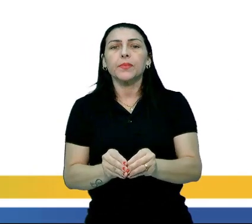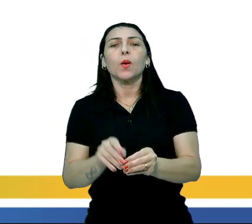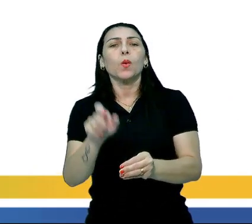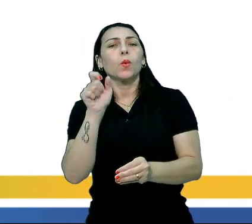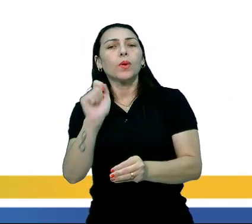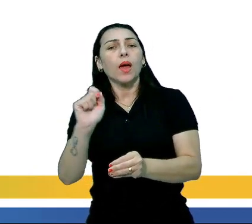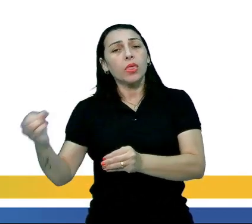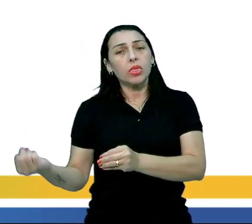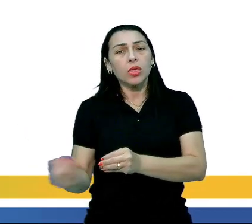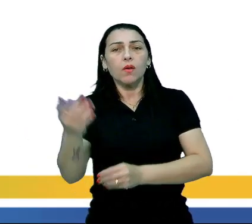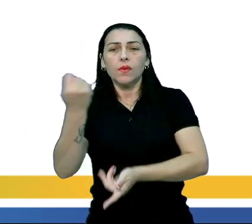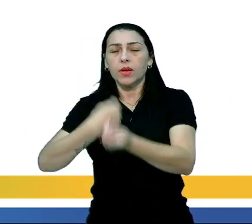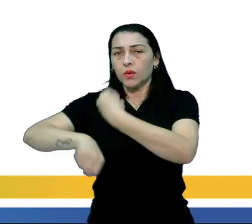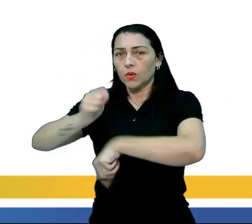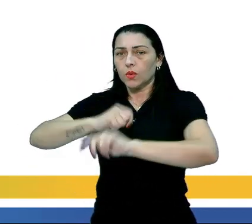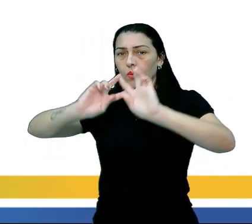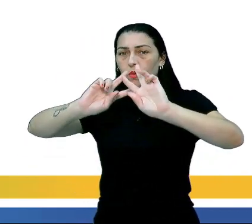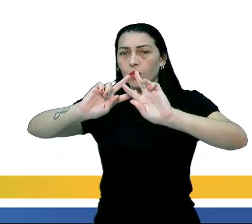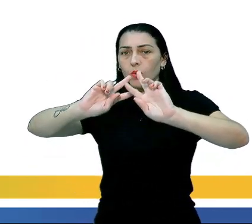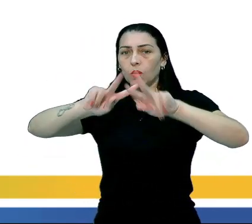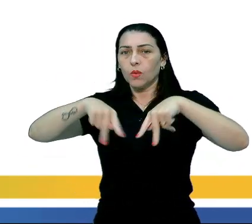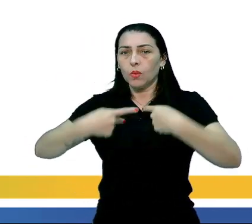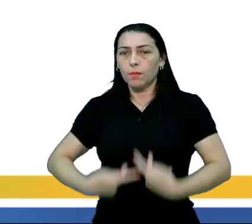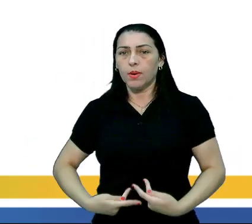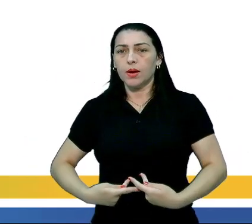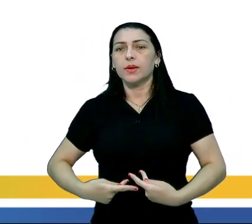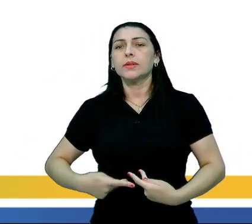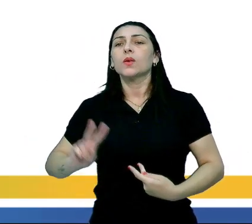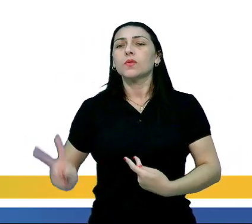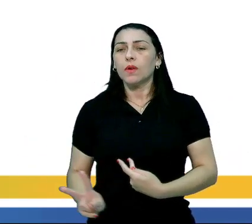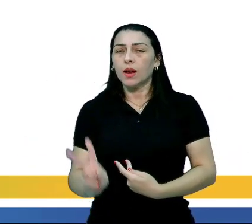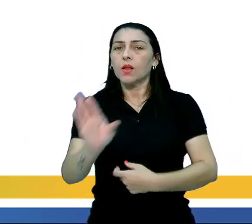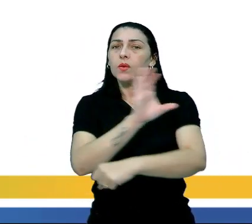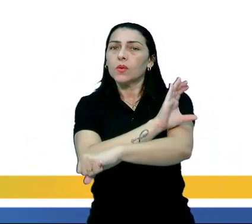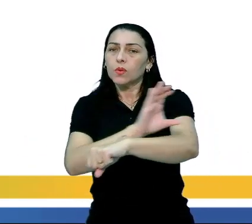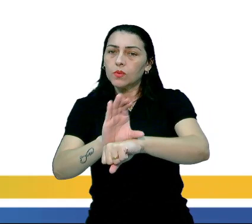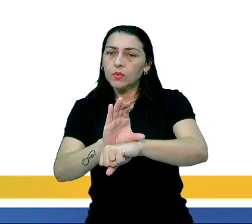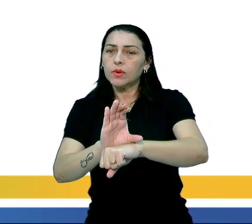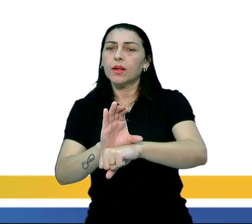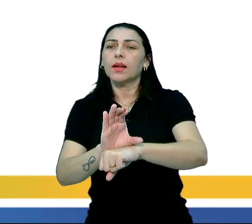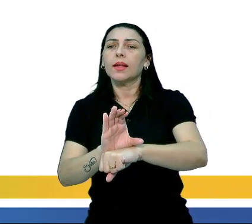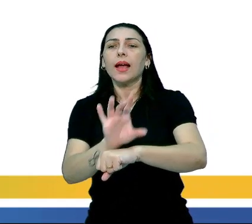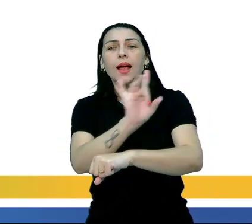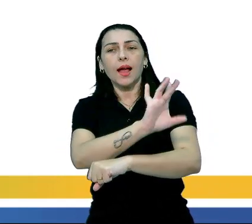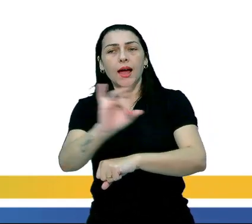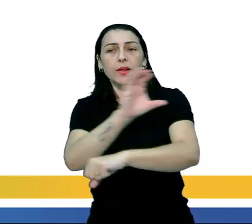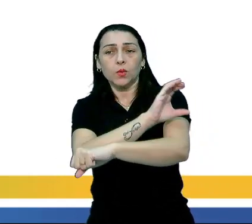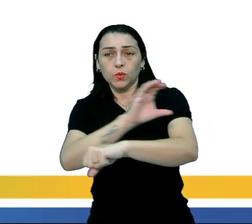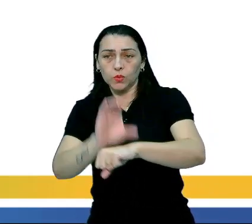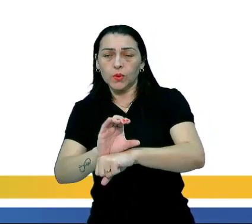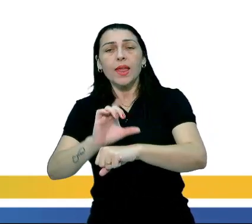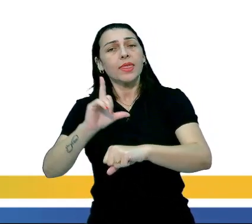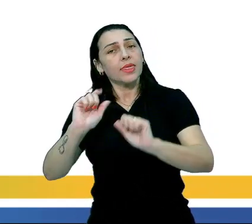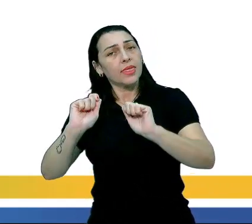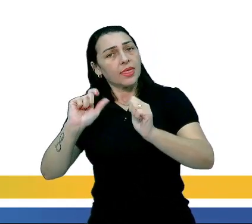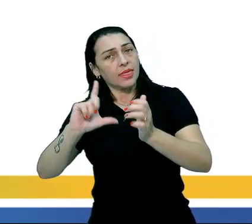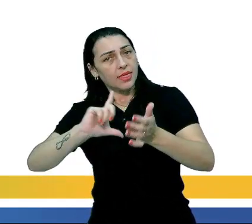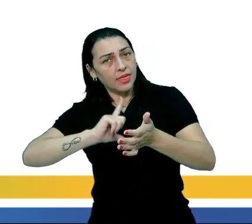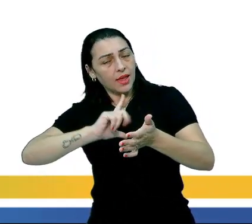alma dessa nova economia urbana são os valores culturais. Cada cultura